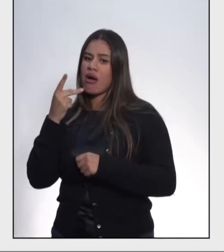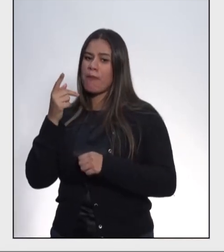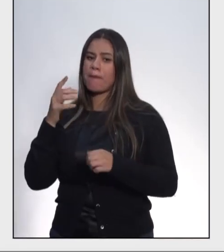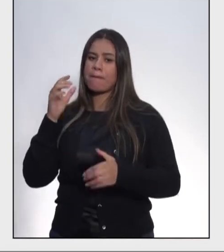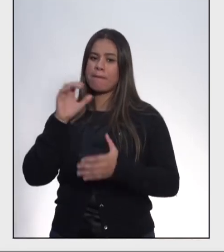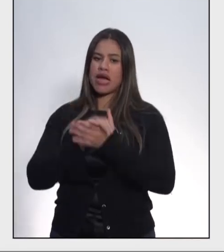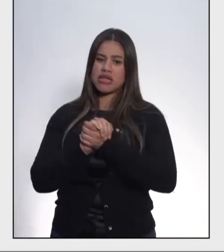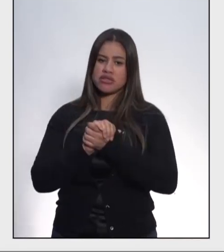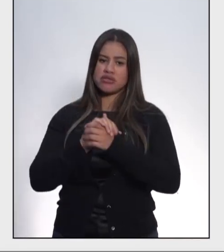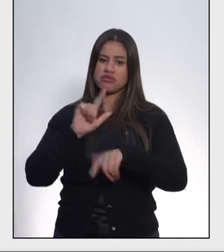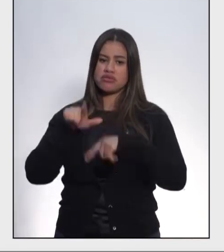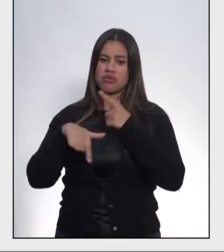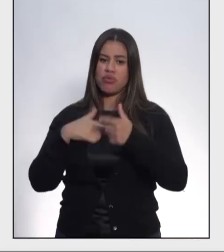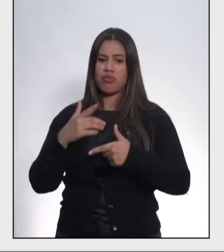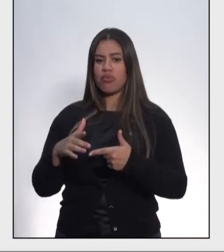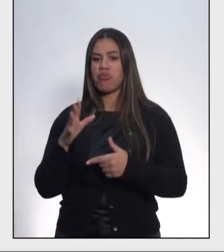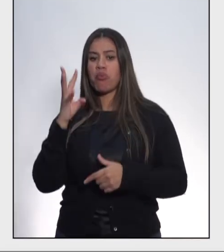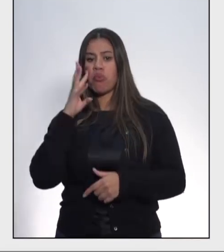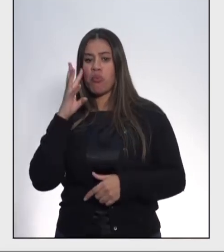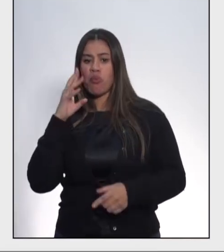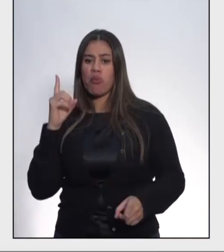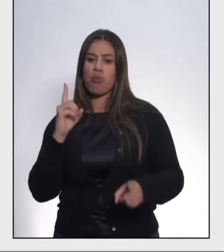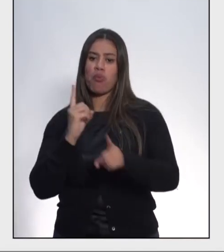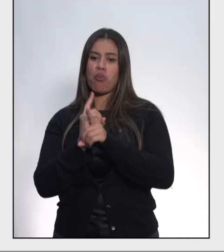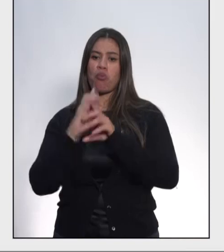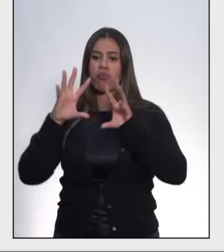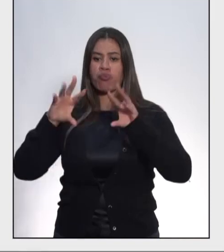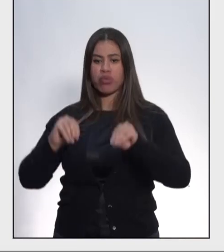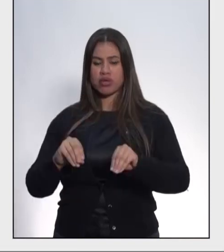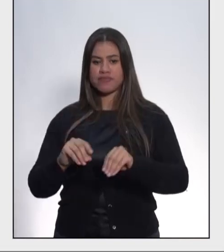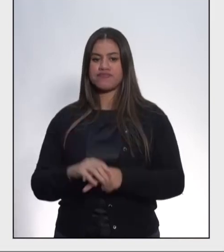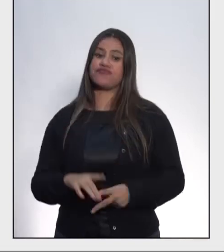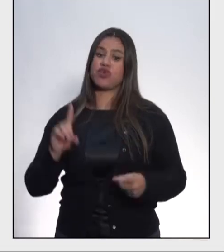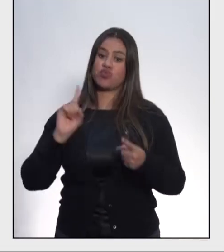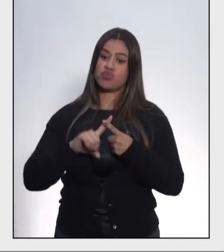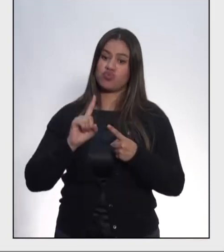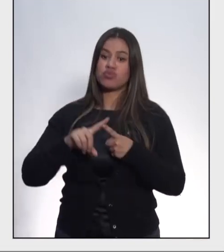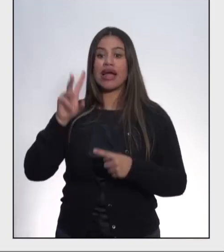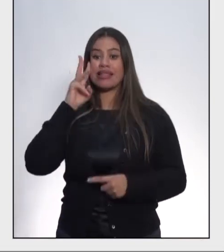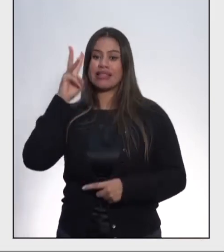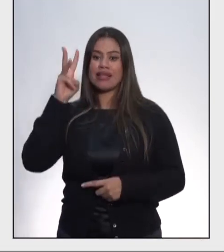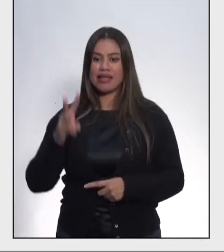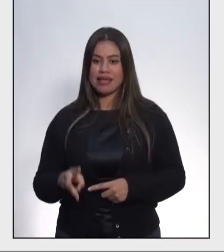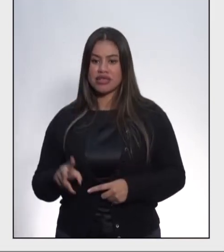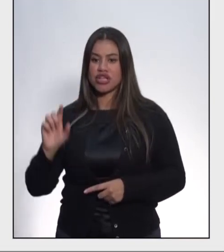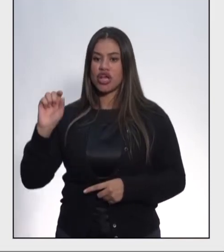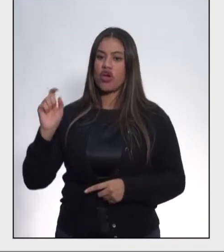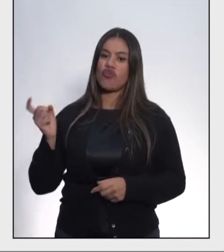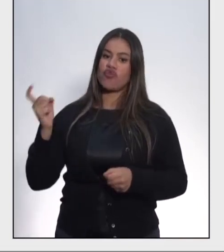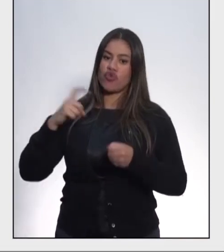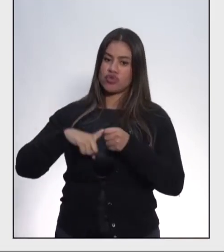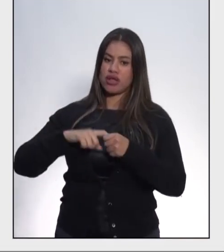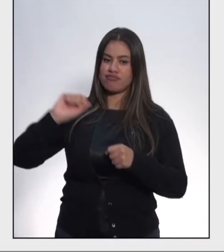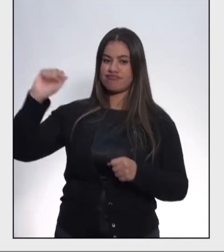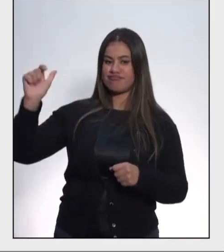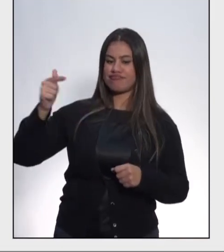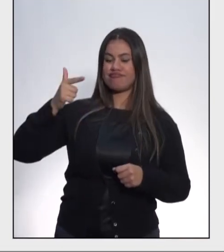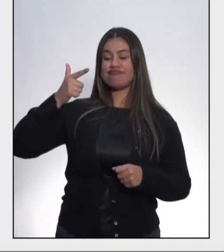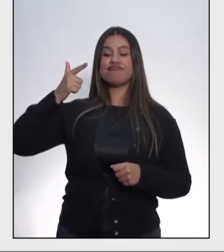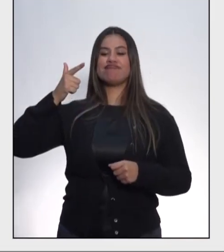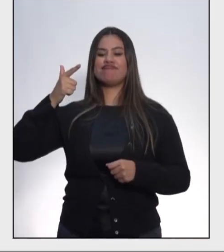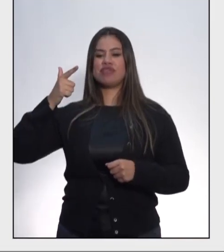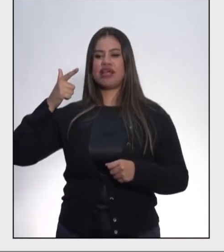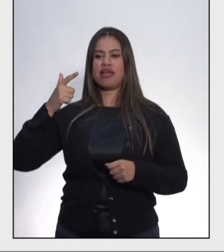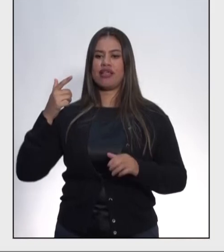numa quarta, sumariamente anoitecida. Toda terça ela ia para o dentista e voltava ensolarada. Deu para entender, né? Tem uma metáfora